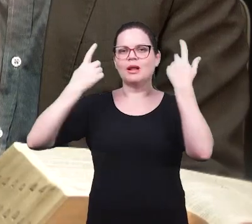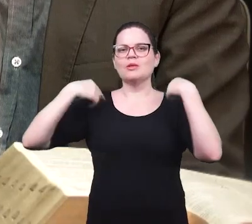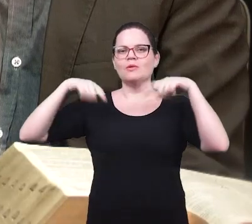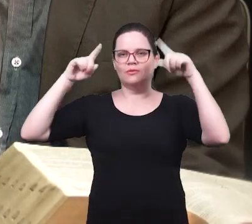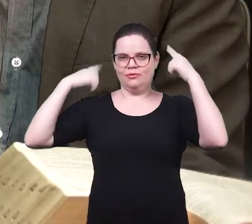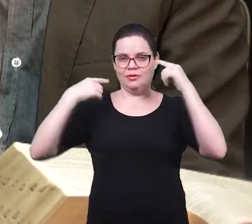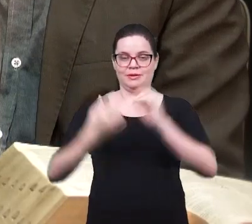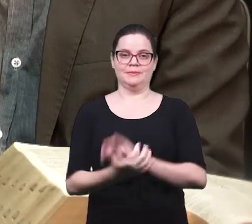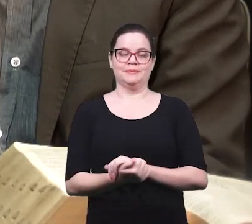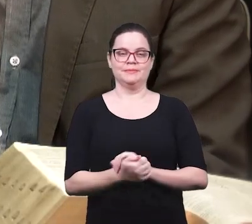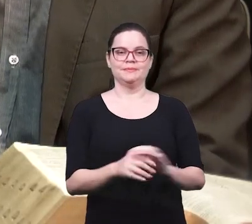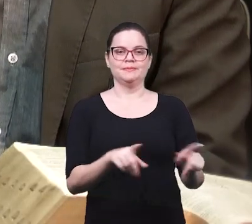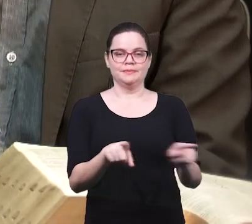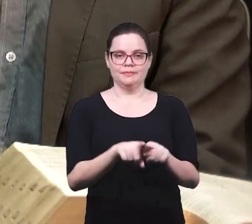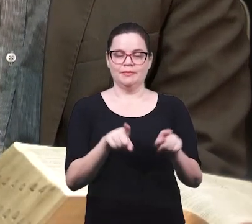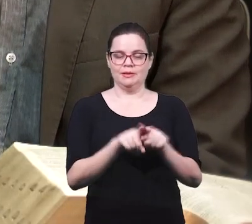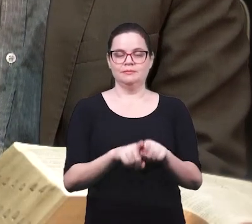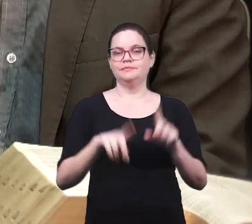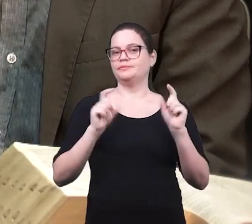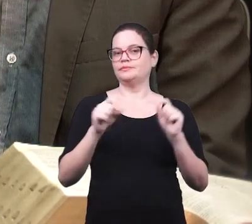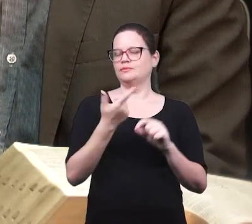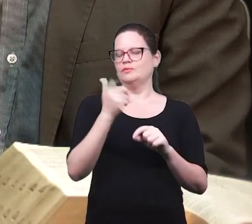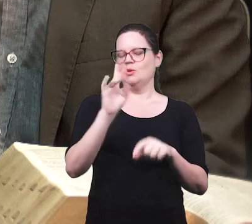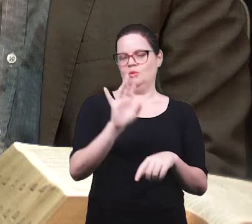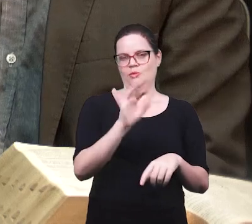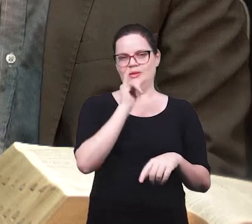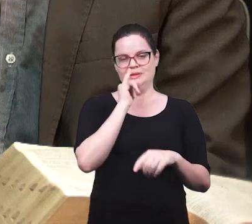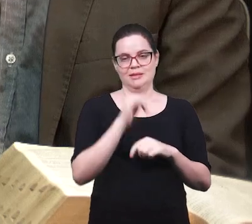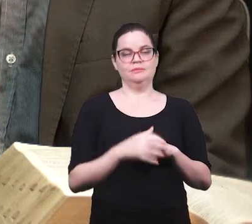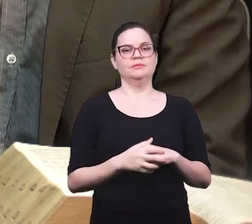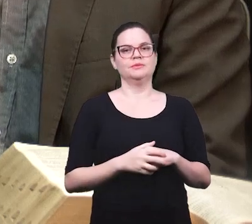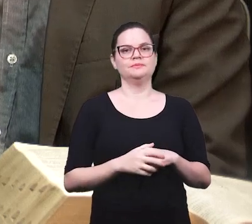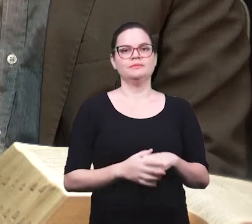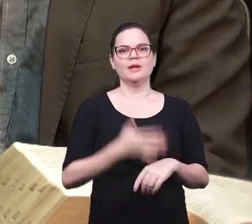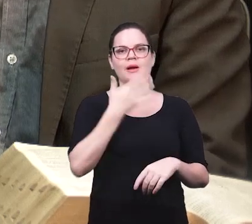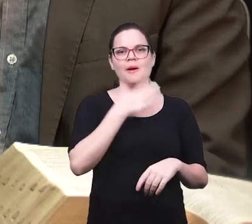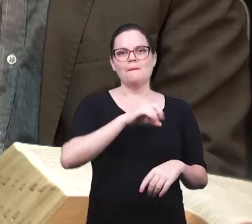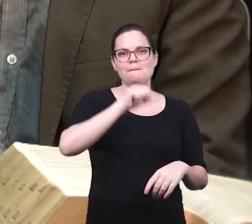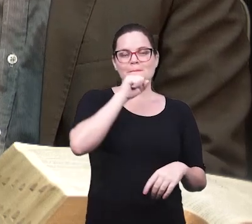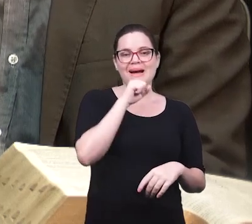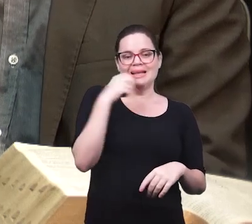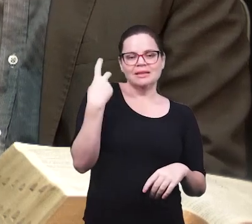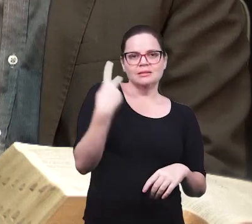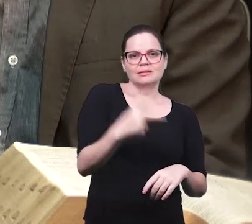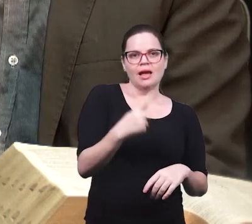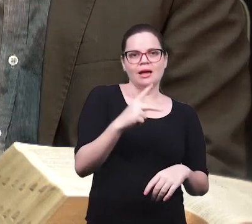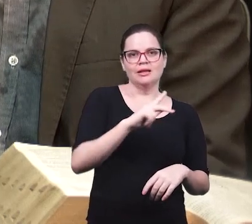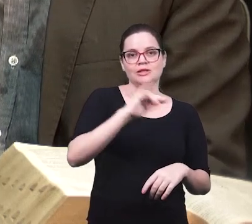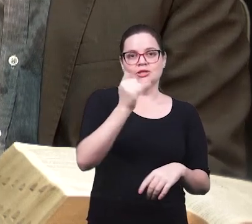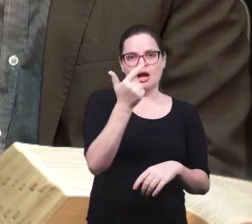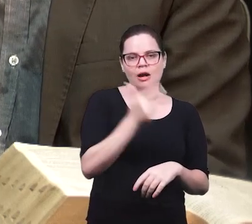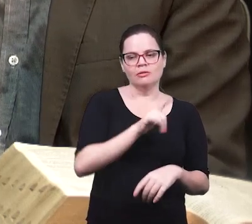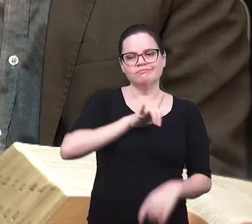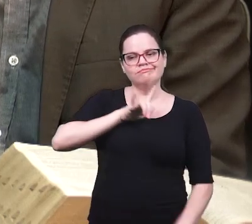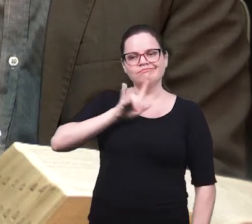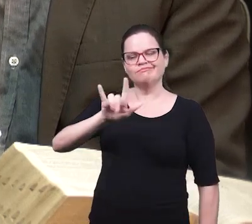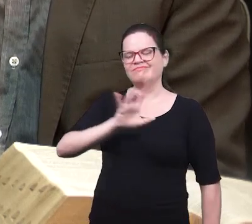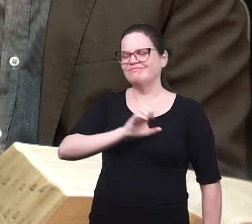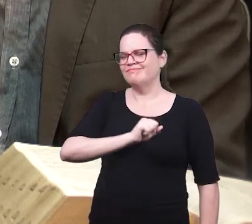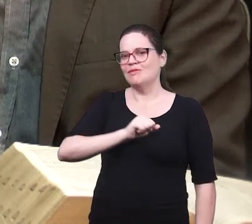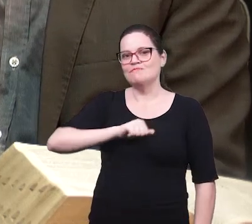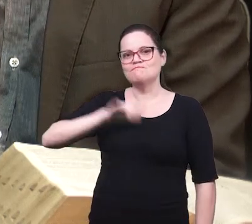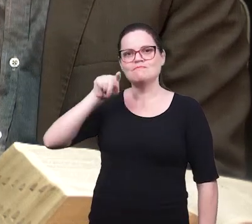vida pelas ovelhas. José também diz a palavra que ele era o filho amado